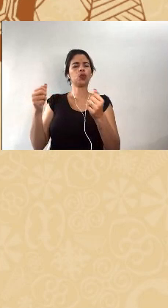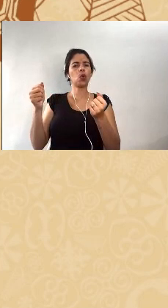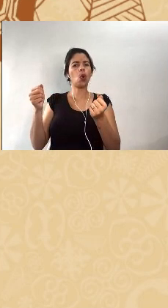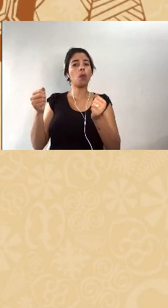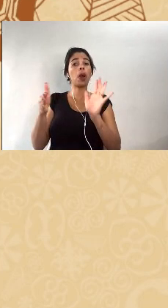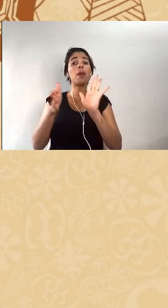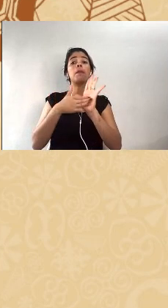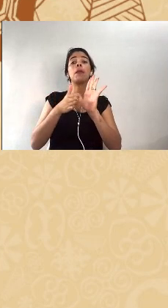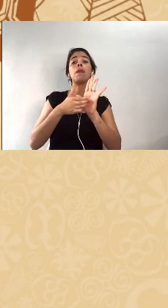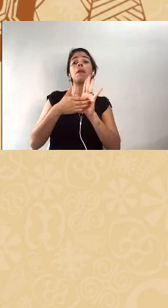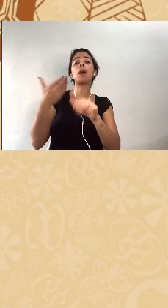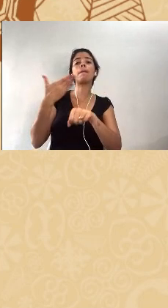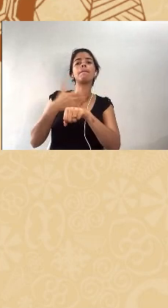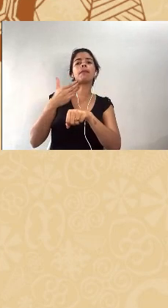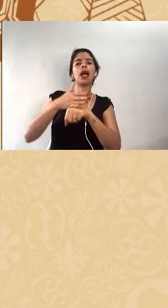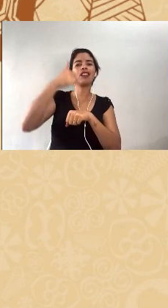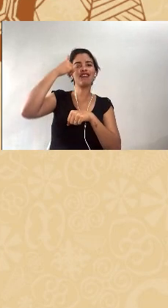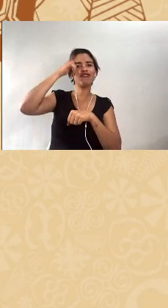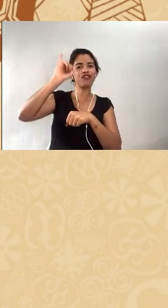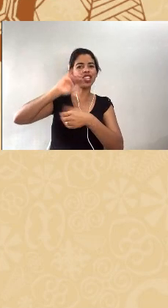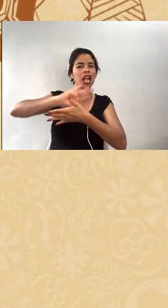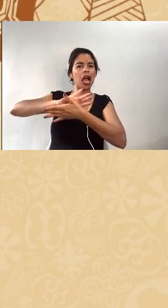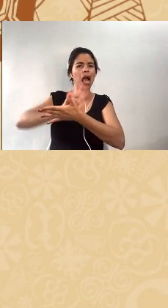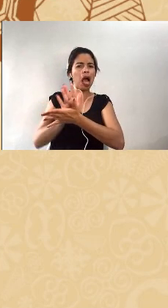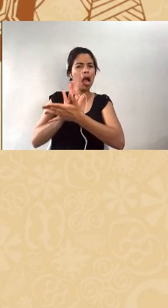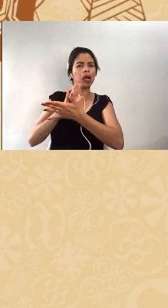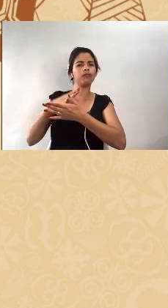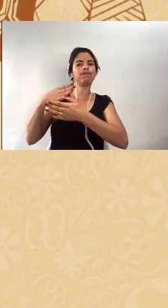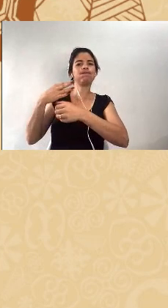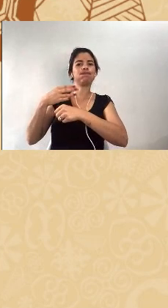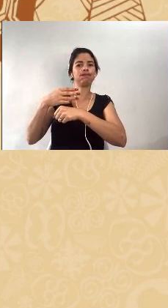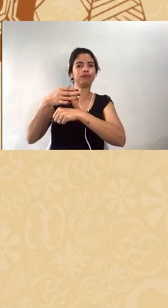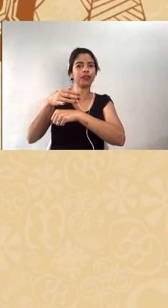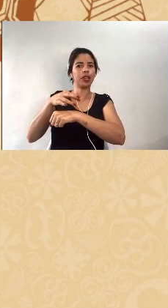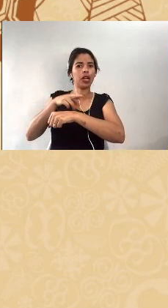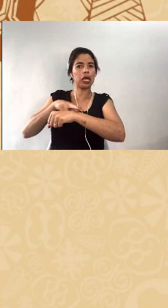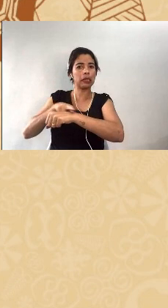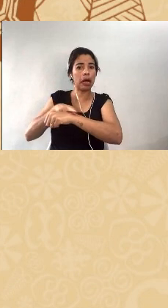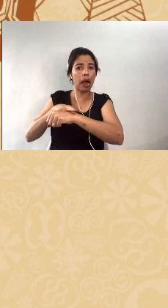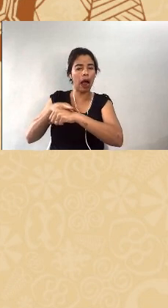propor práticas antirracistas, pensar que é